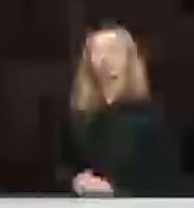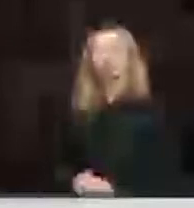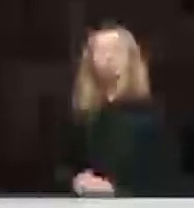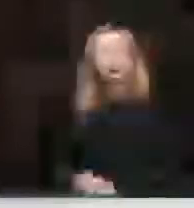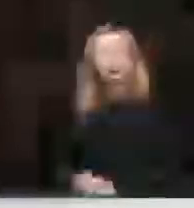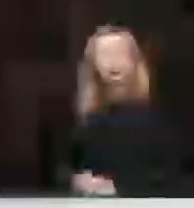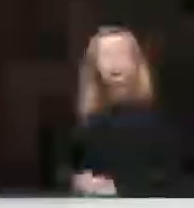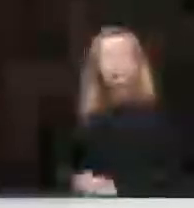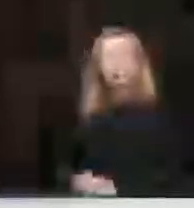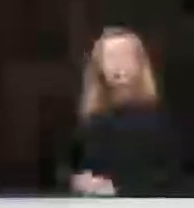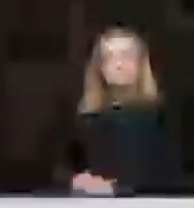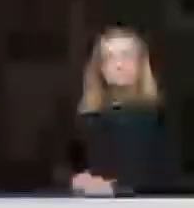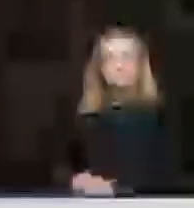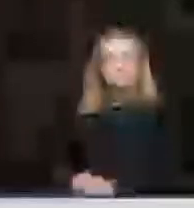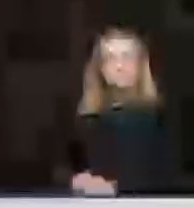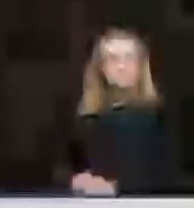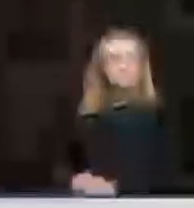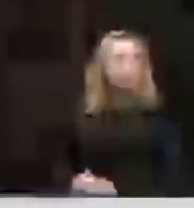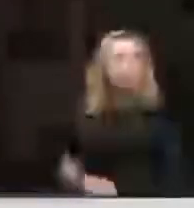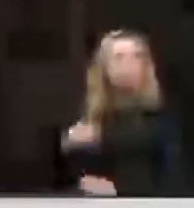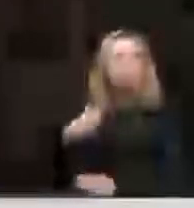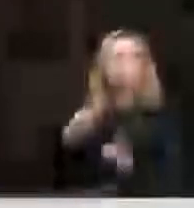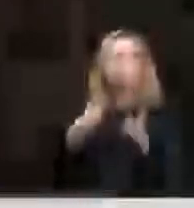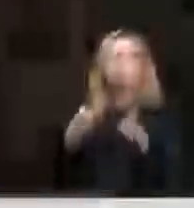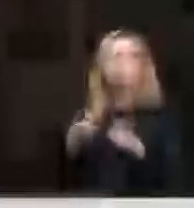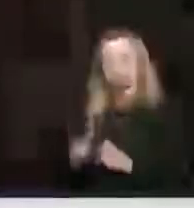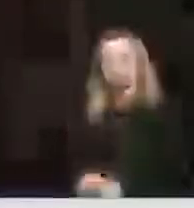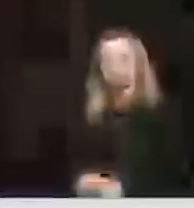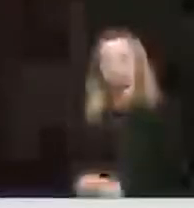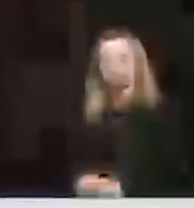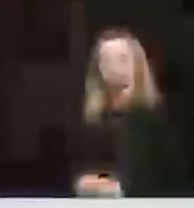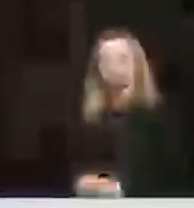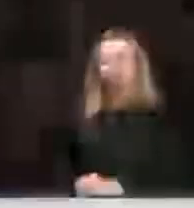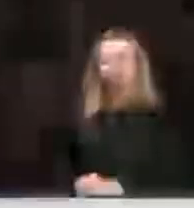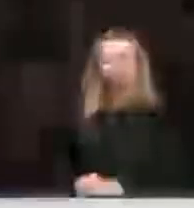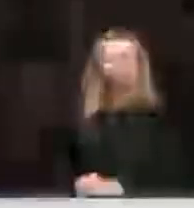Constituição. E eu percebo